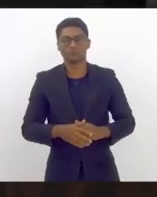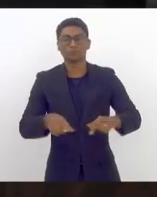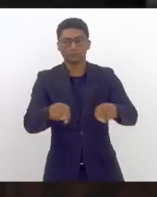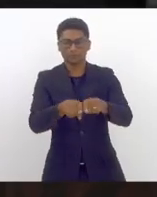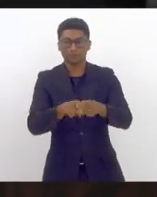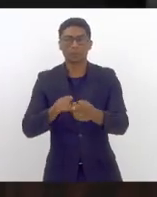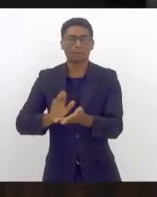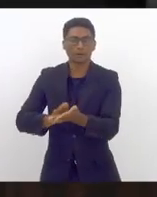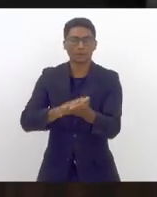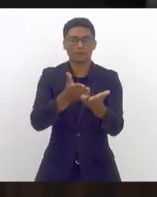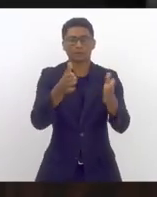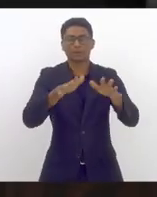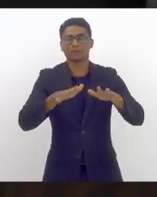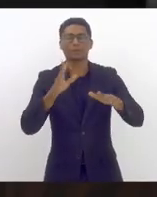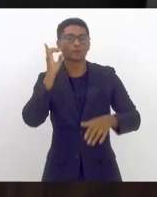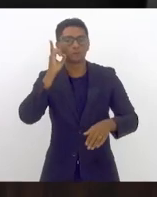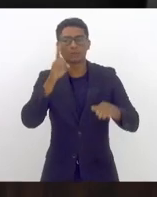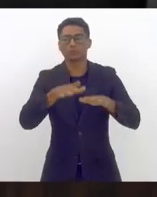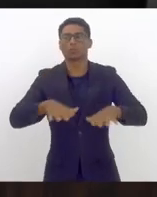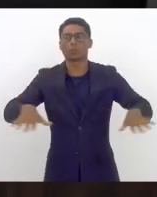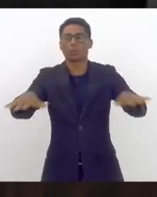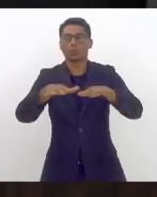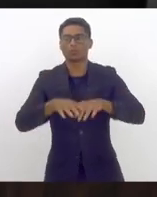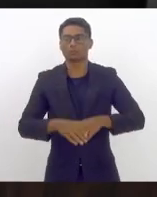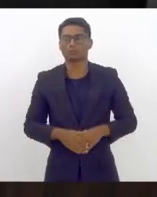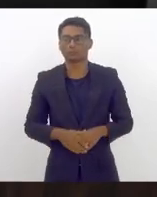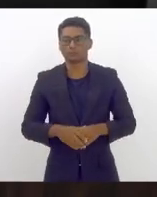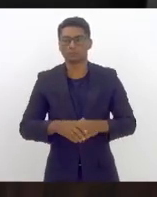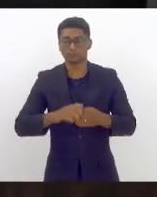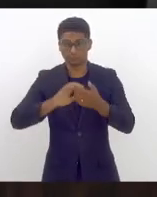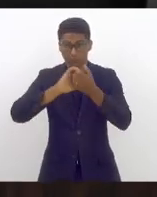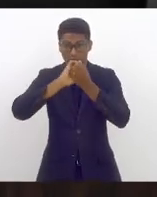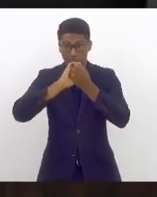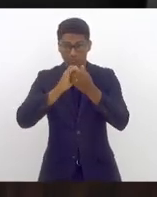parabenizar a todos os deputados e deputadas e,